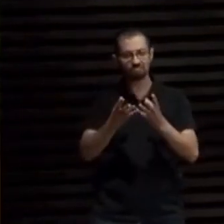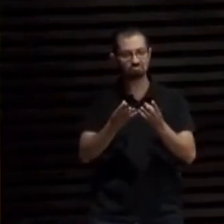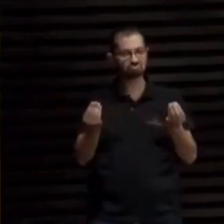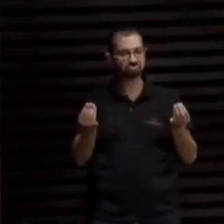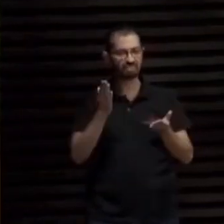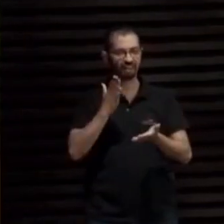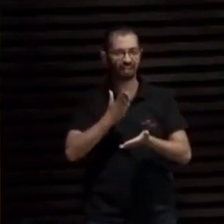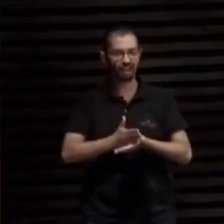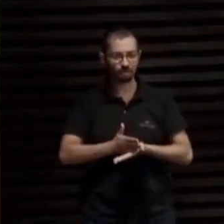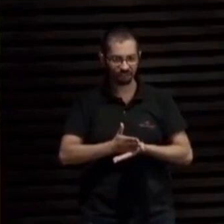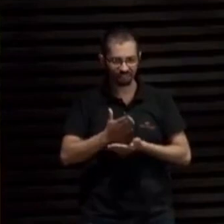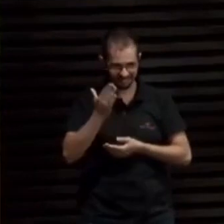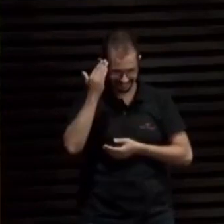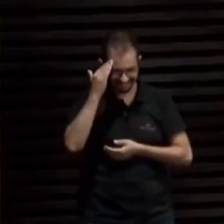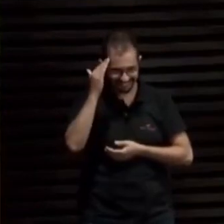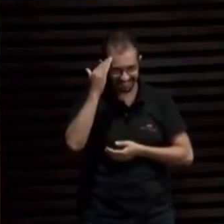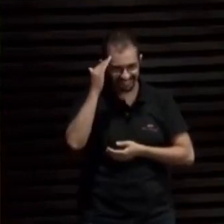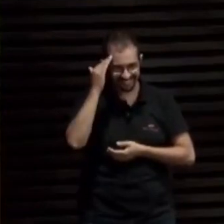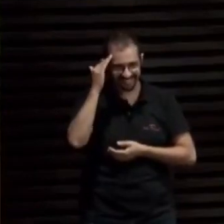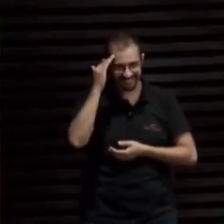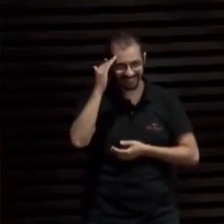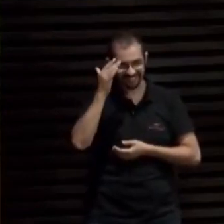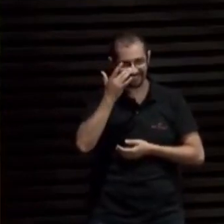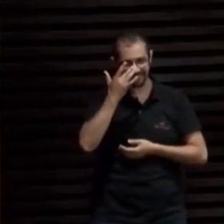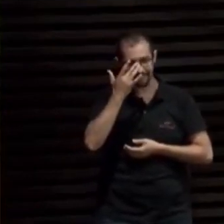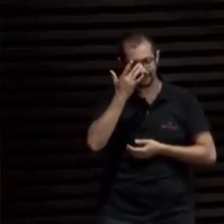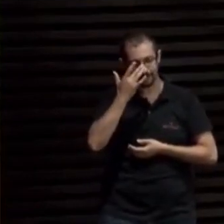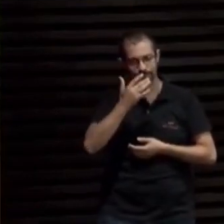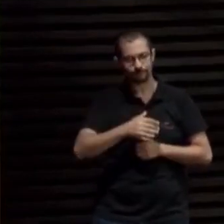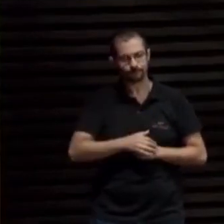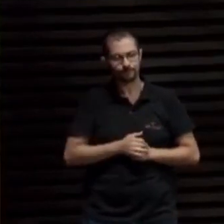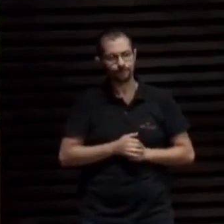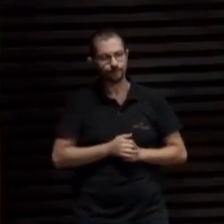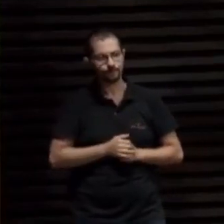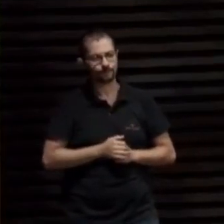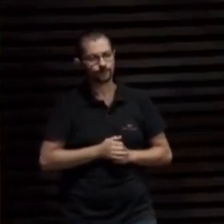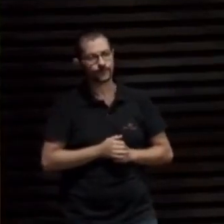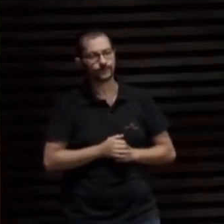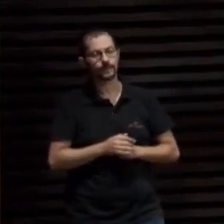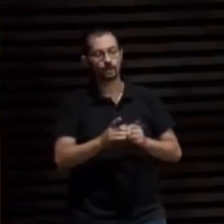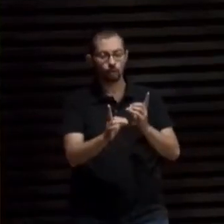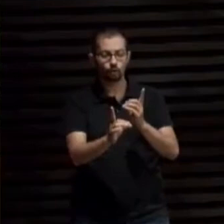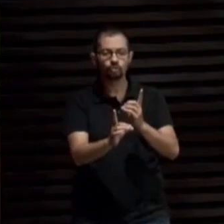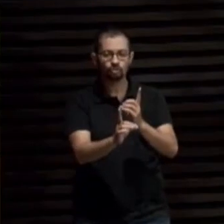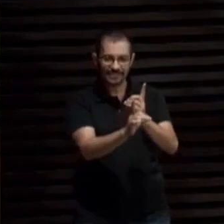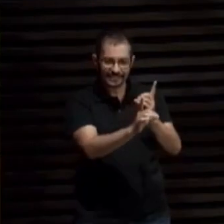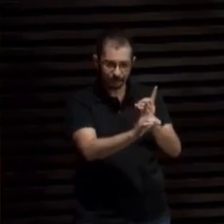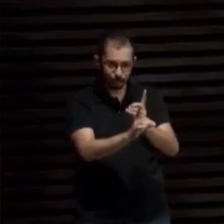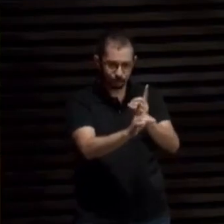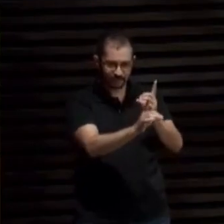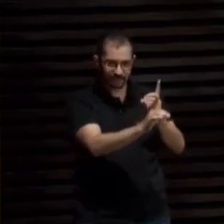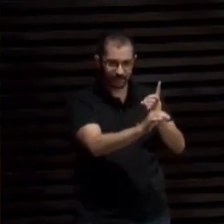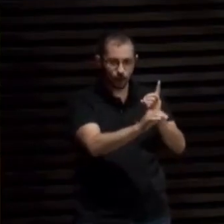a nós, a coisa começa a melhorar. Os discípulos viram o modelo de Cristo, que é o modelo